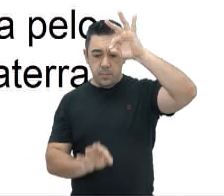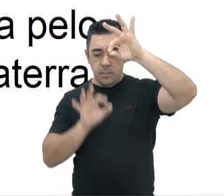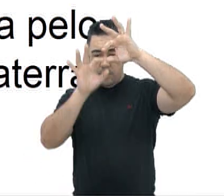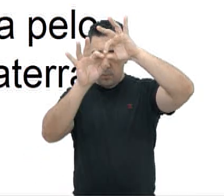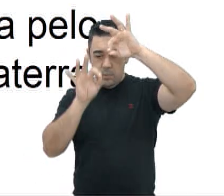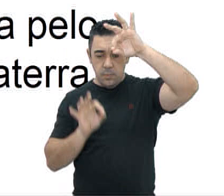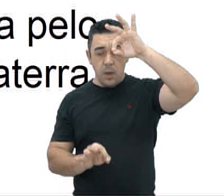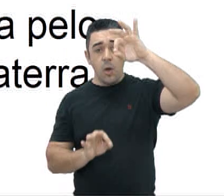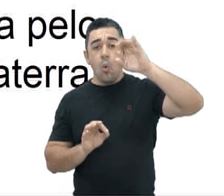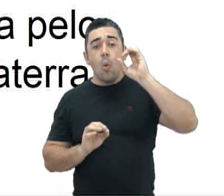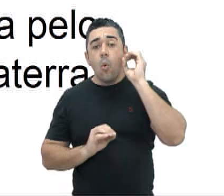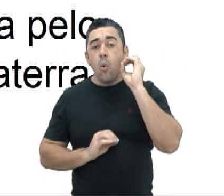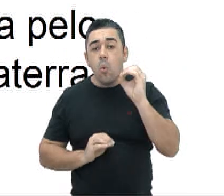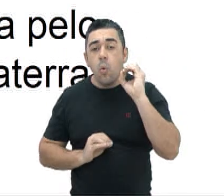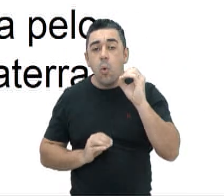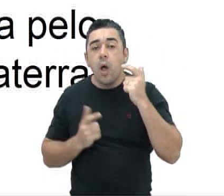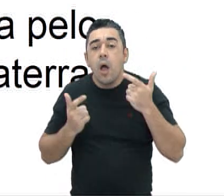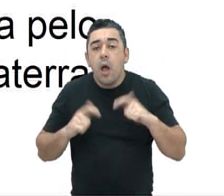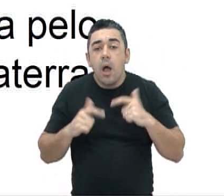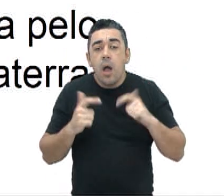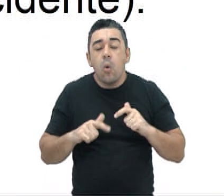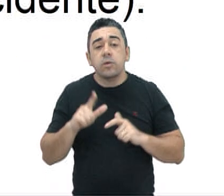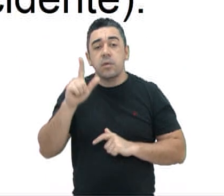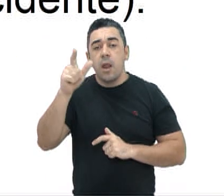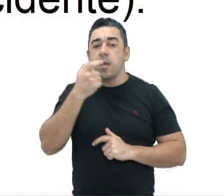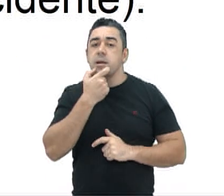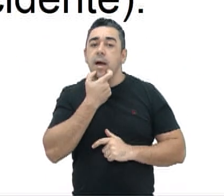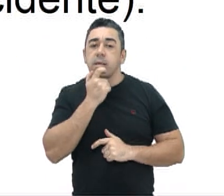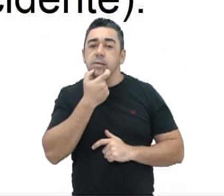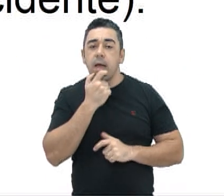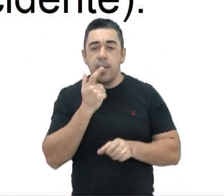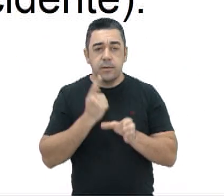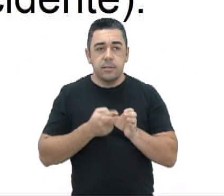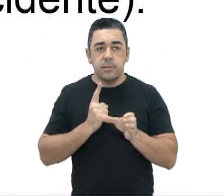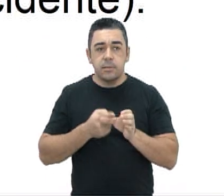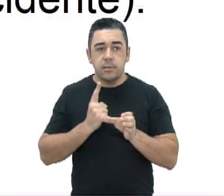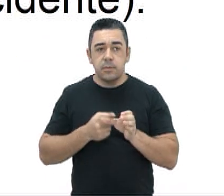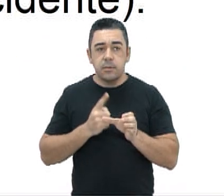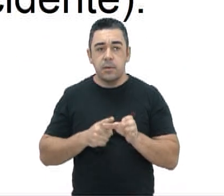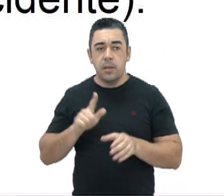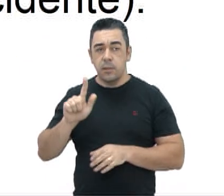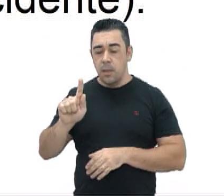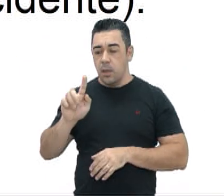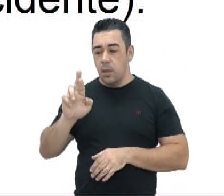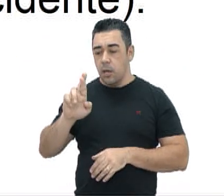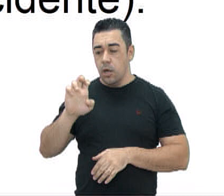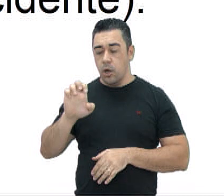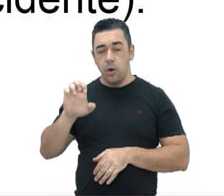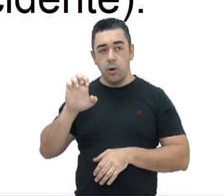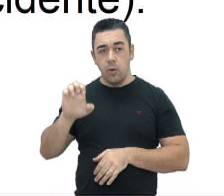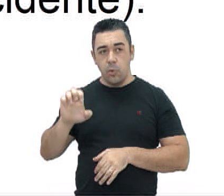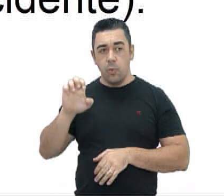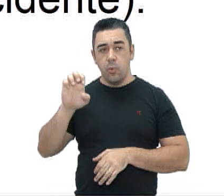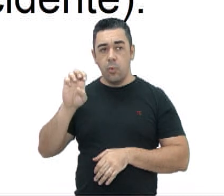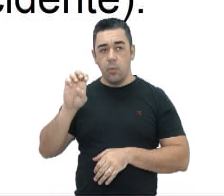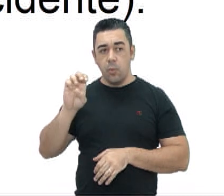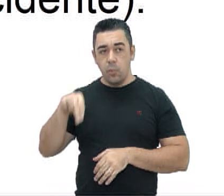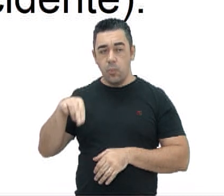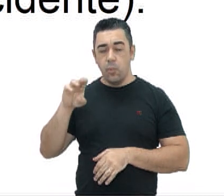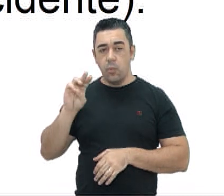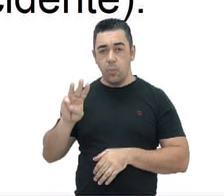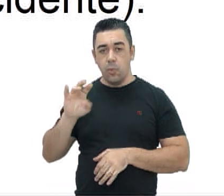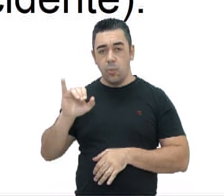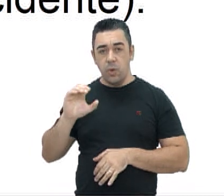Greenwich, que passa pelo Observatório de Greenwich na Inglaterra. Acompanha que logo o meridiano de Greenwich é o